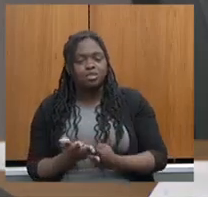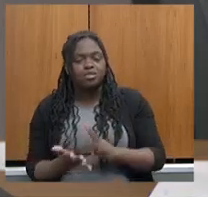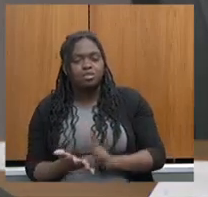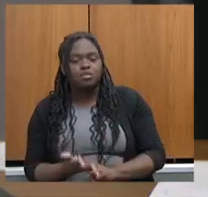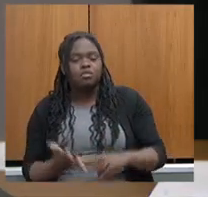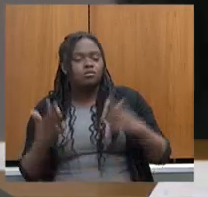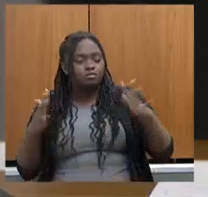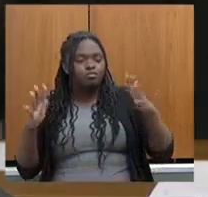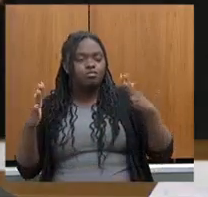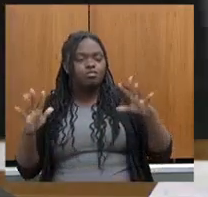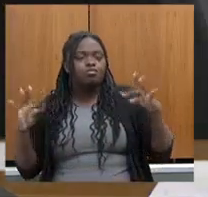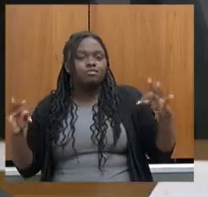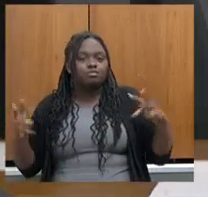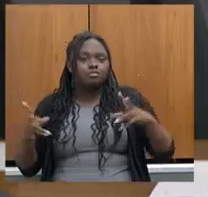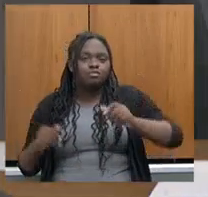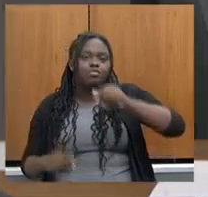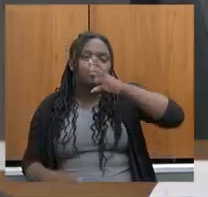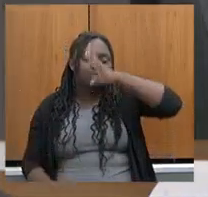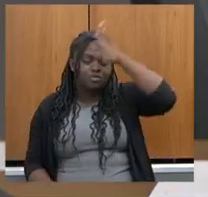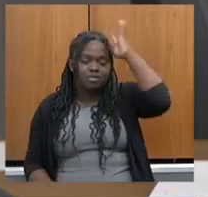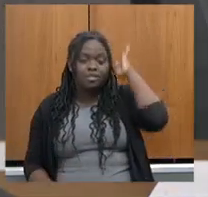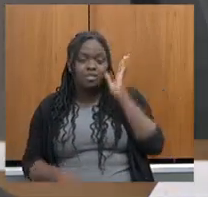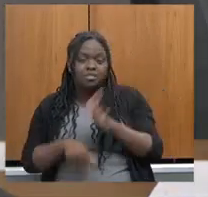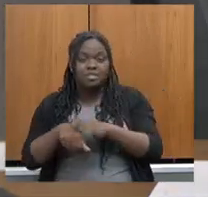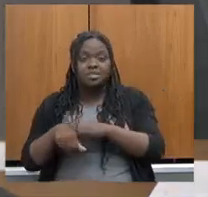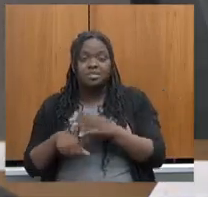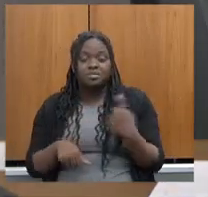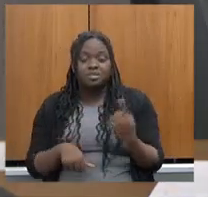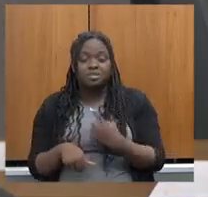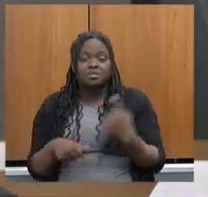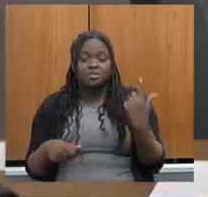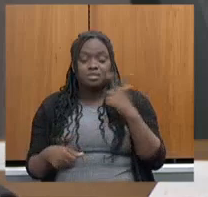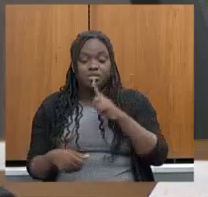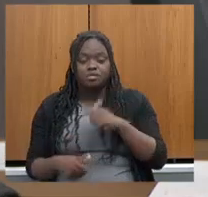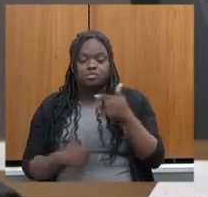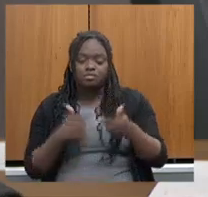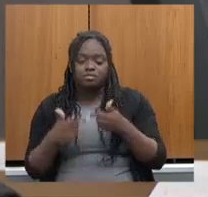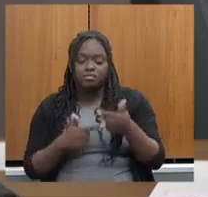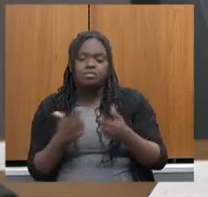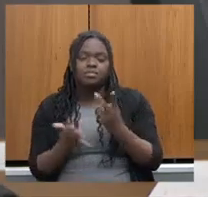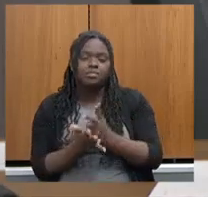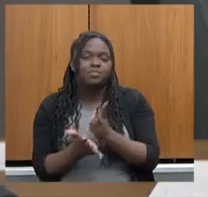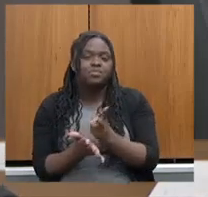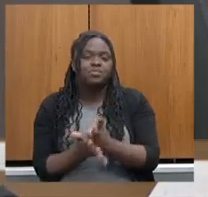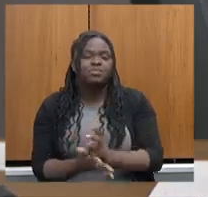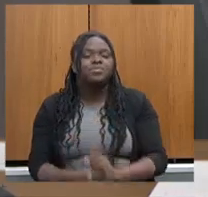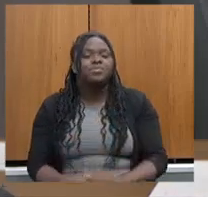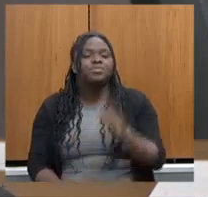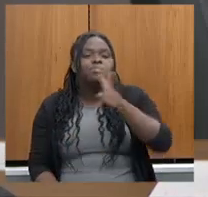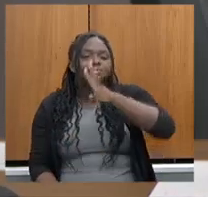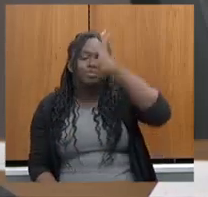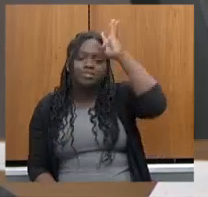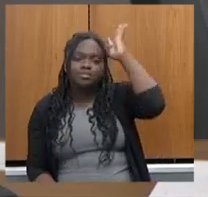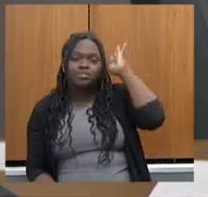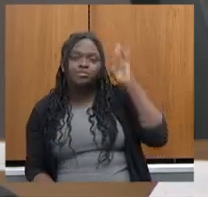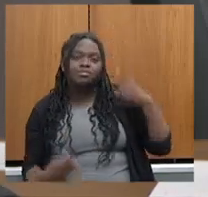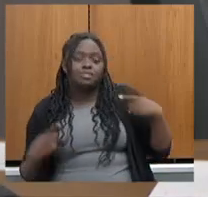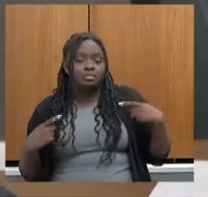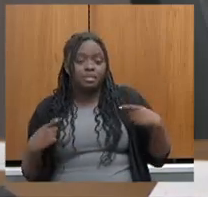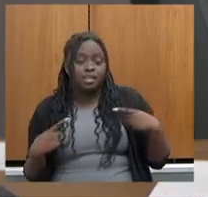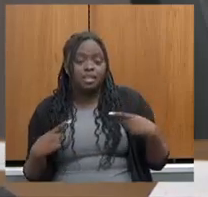de todos os nossos bombeiros fazendo com que a gente possa manter o nosso trabalho esse bombeiro que tá na guerra